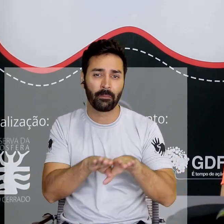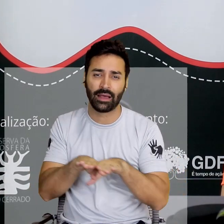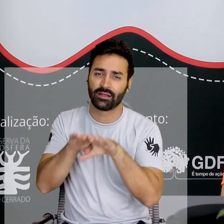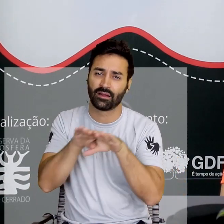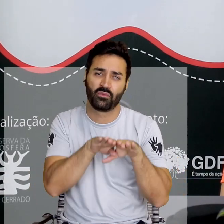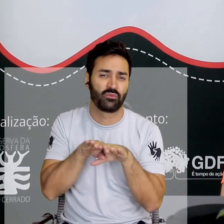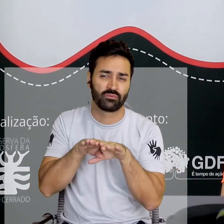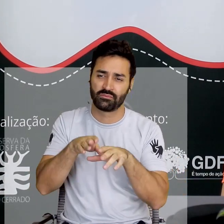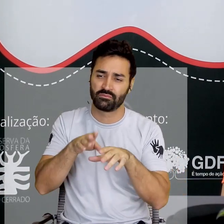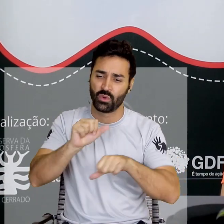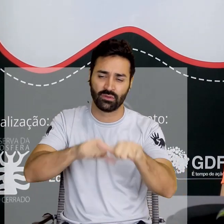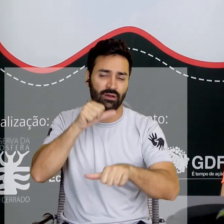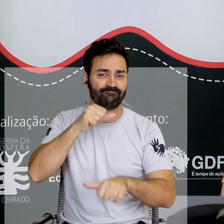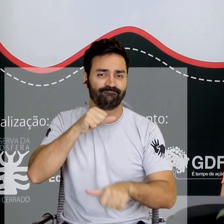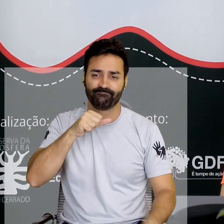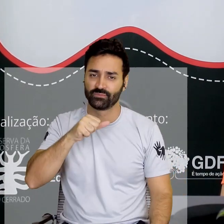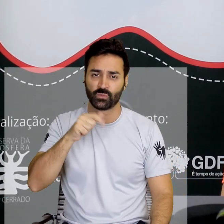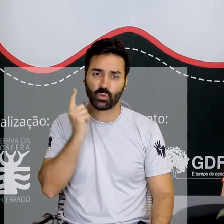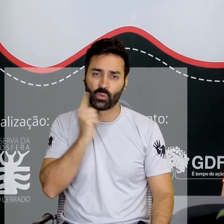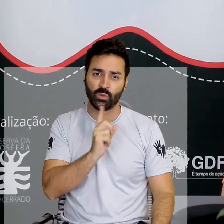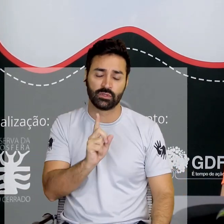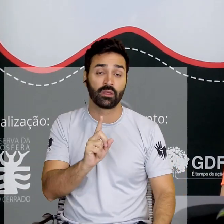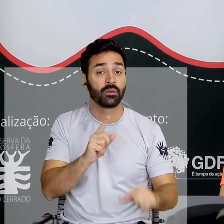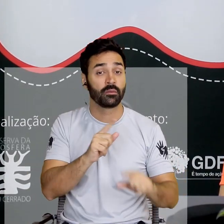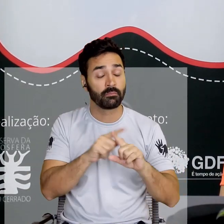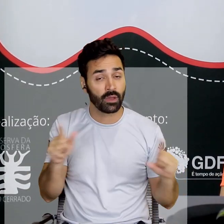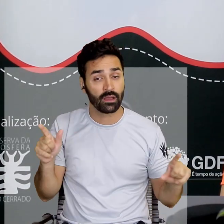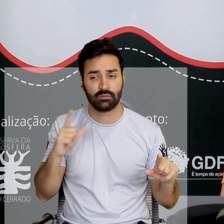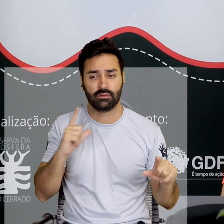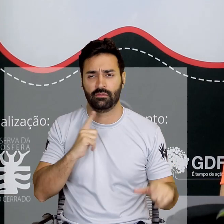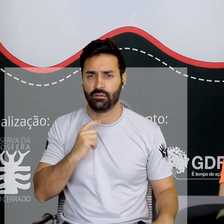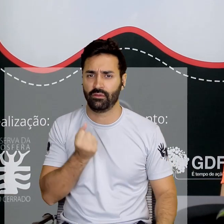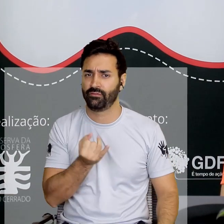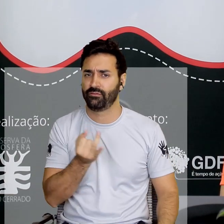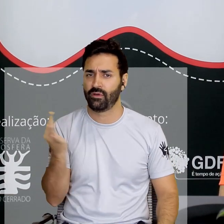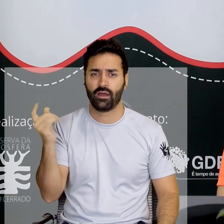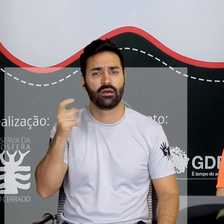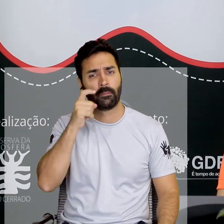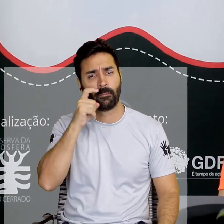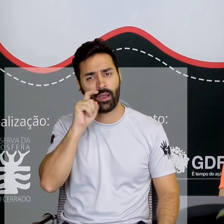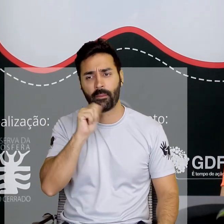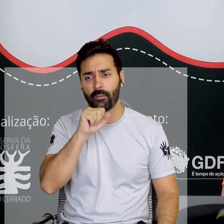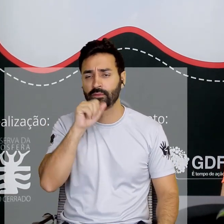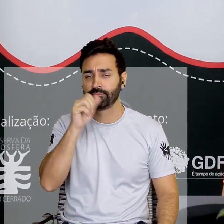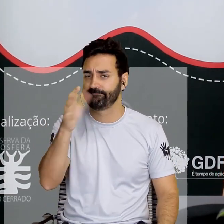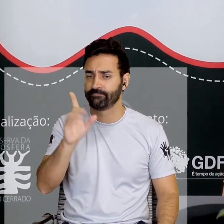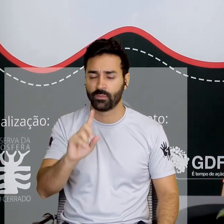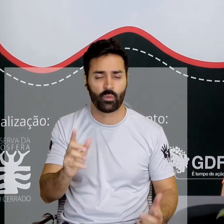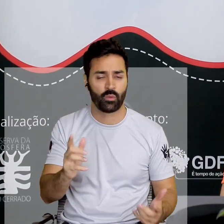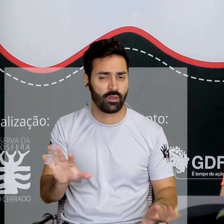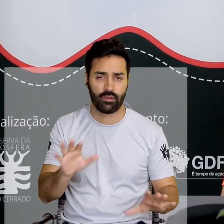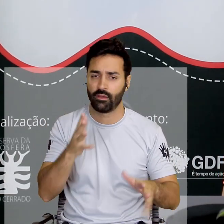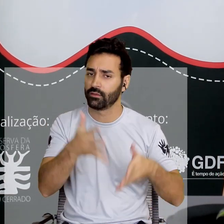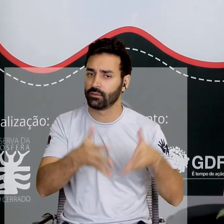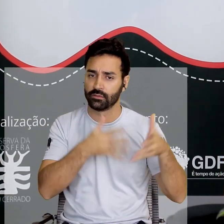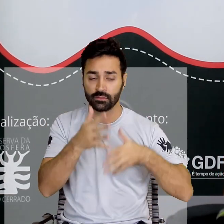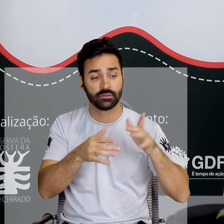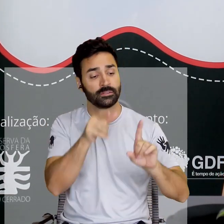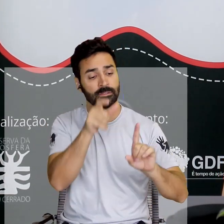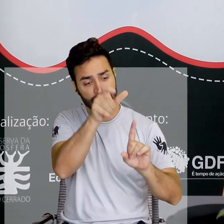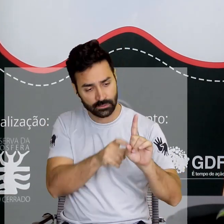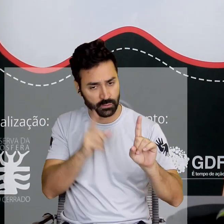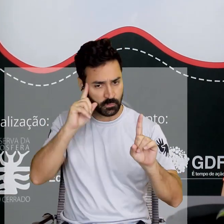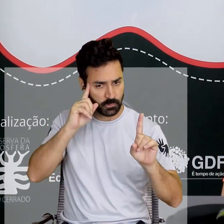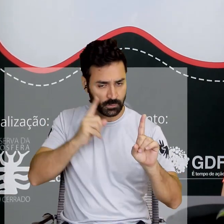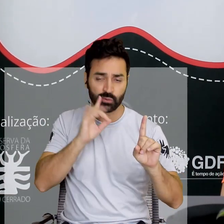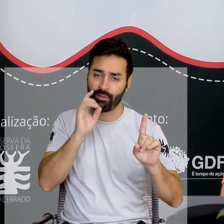né? Mas a gente ainda tem muitos pais que não aceitam língua de sinais, que não querem que a criança aprenda, querem que ela oralize,